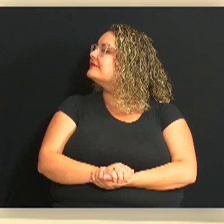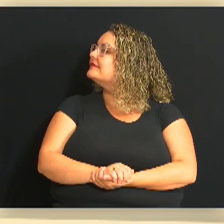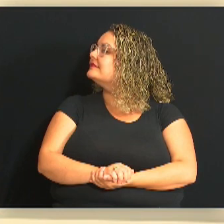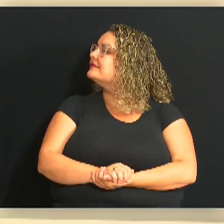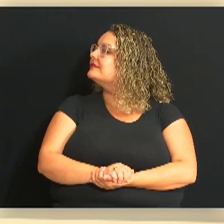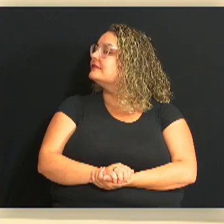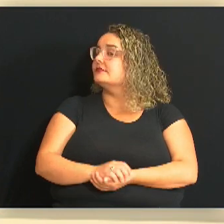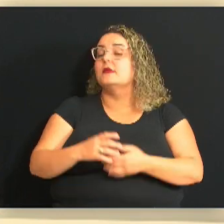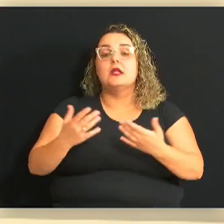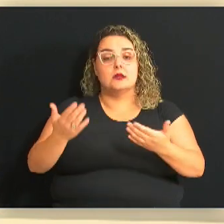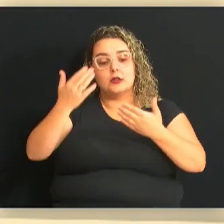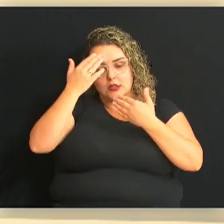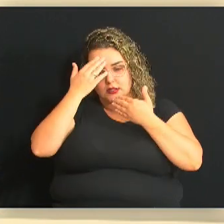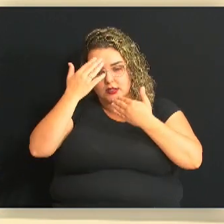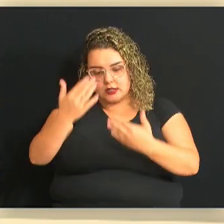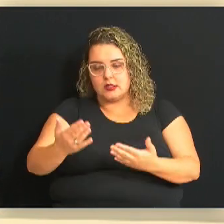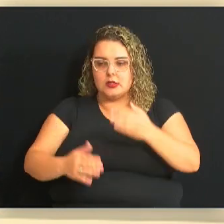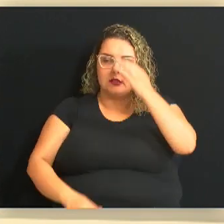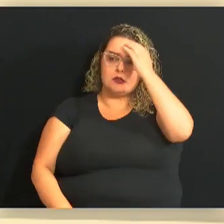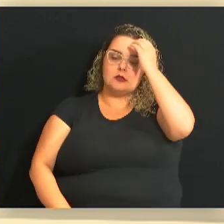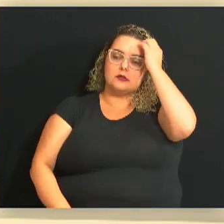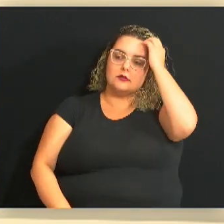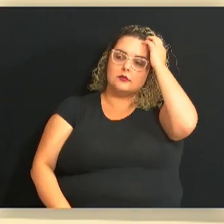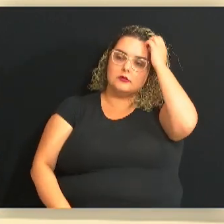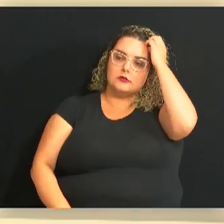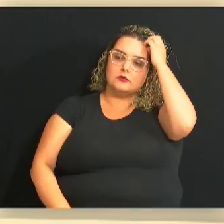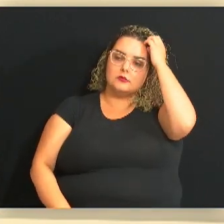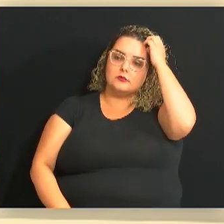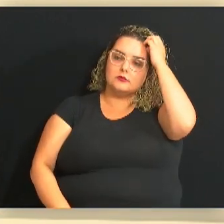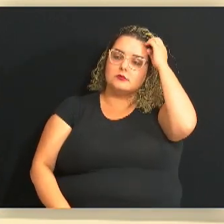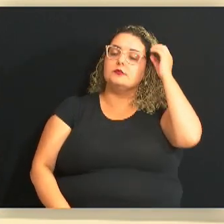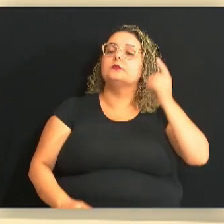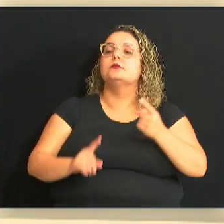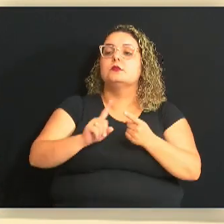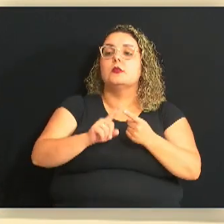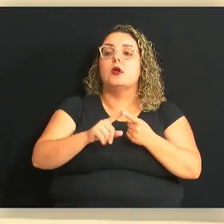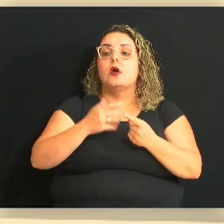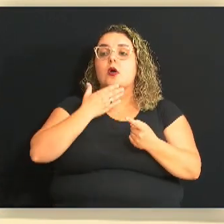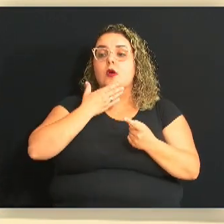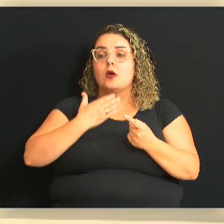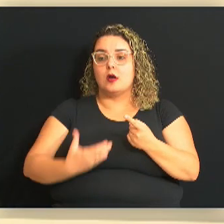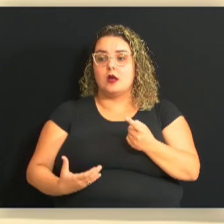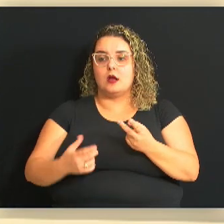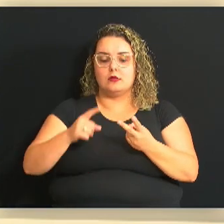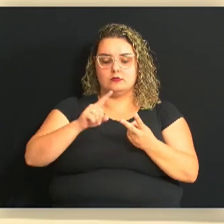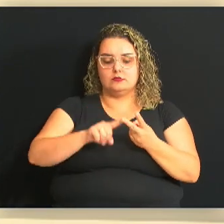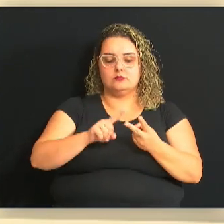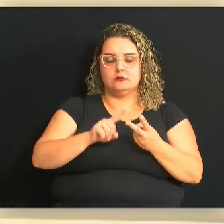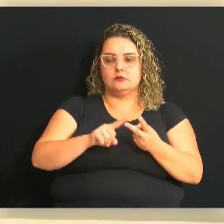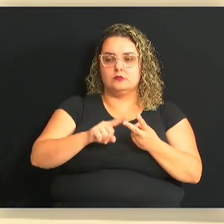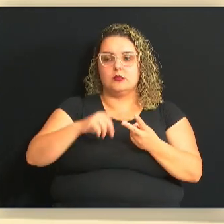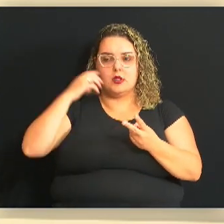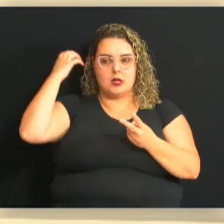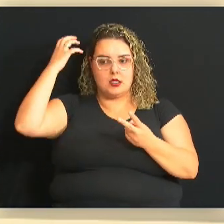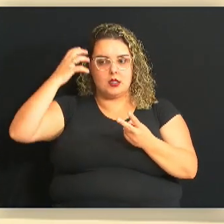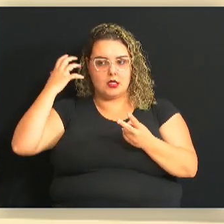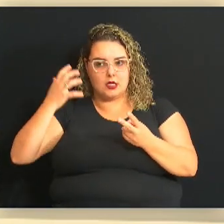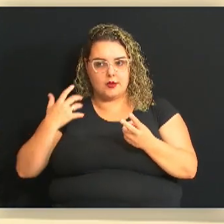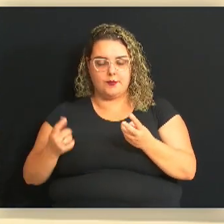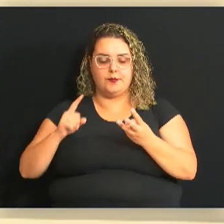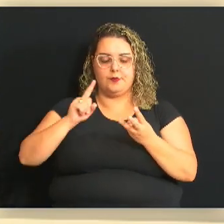Então, agradecer aqui o vereador Carmo Luiz, a vereadora Guida